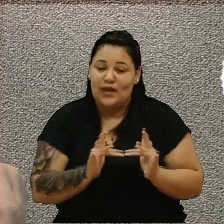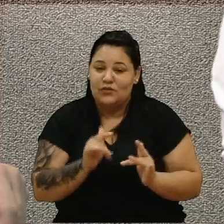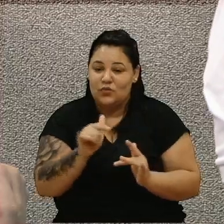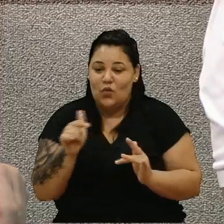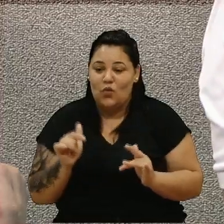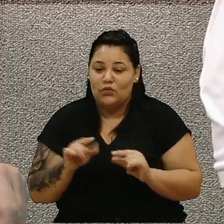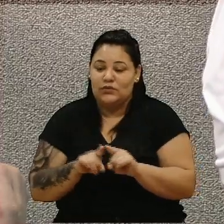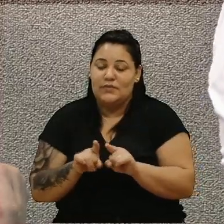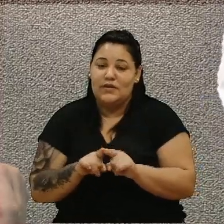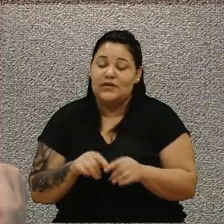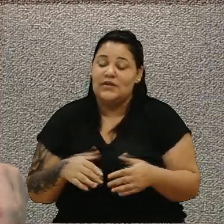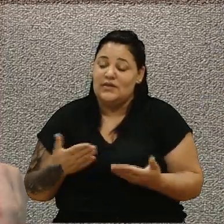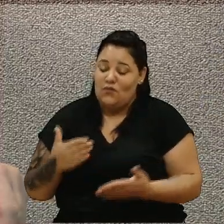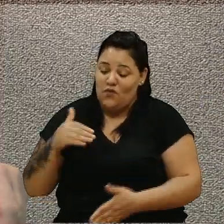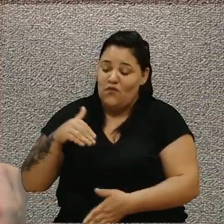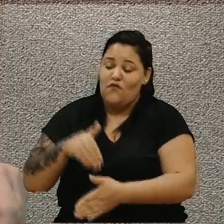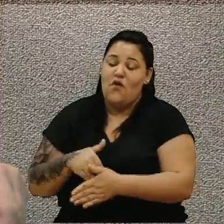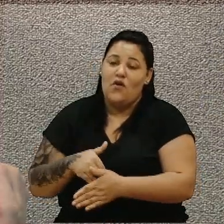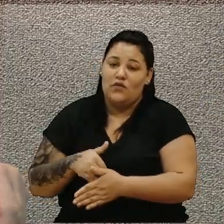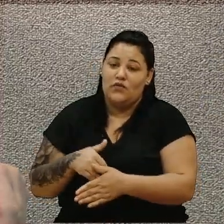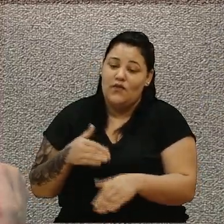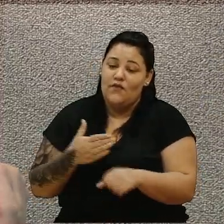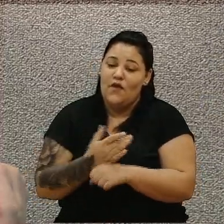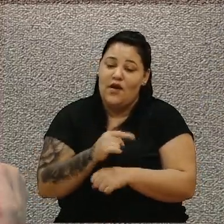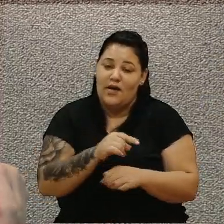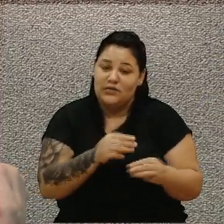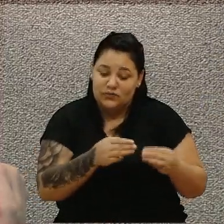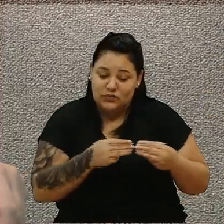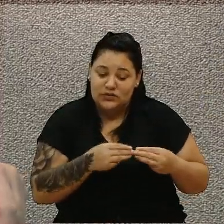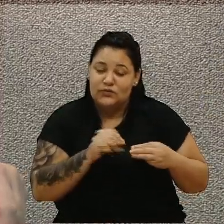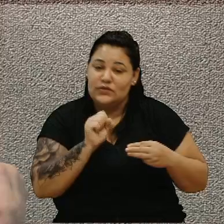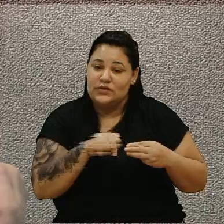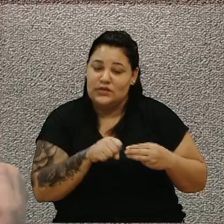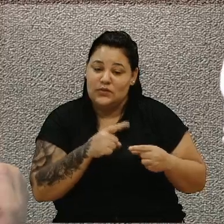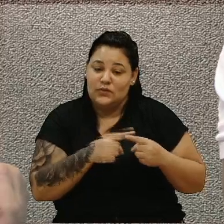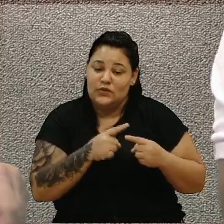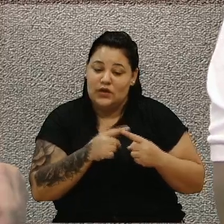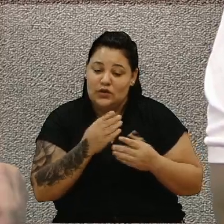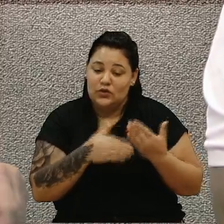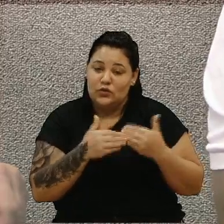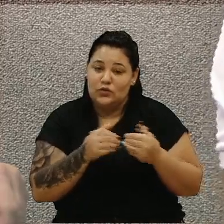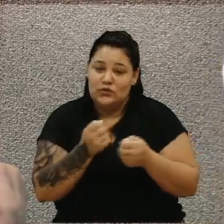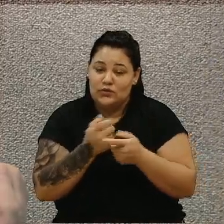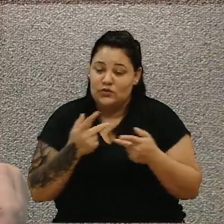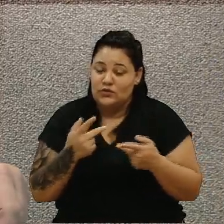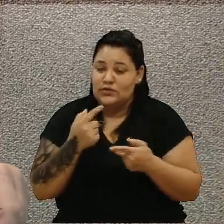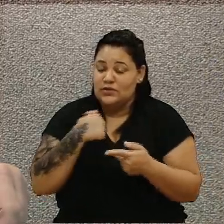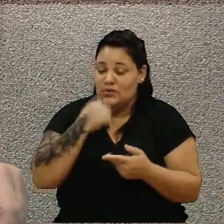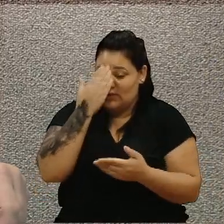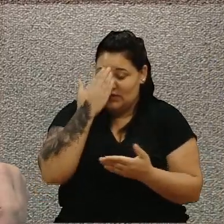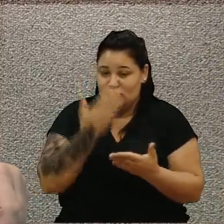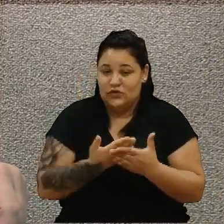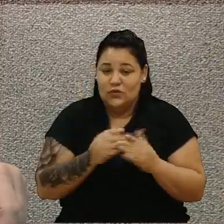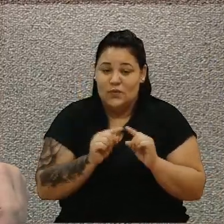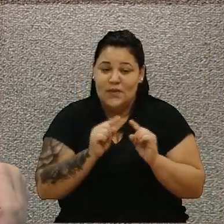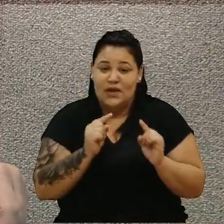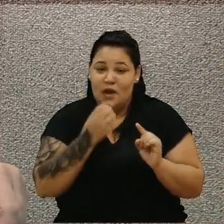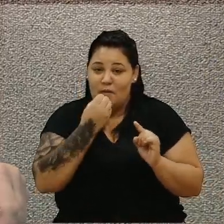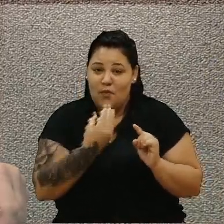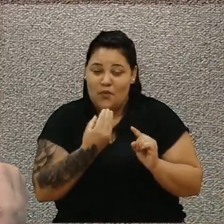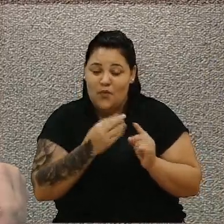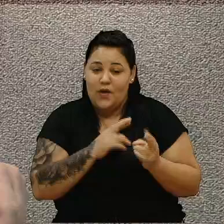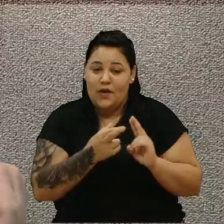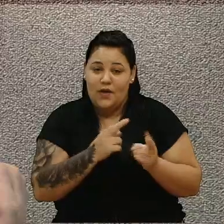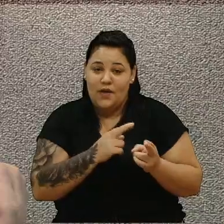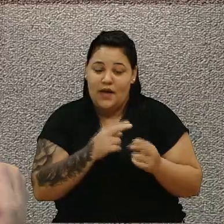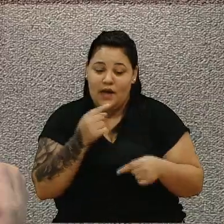Então, eu votarei favorável a essa moção, por conta de tudo que eu acredito, mas penso que, a bom termo, o debate poderia ter